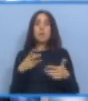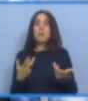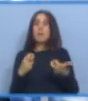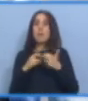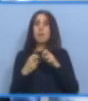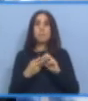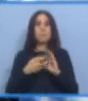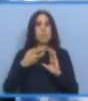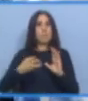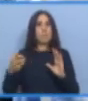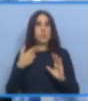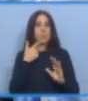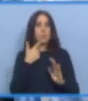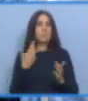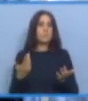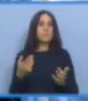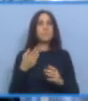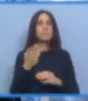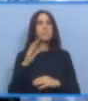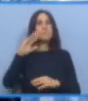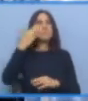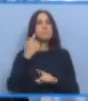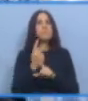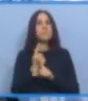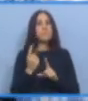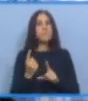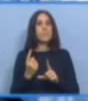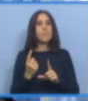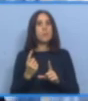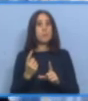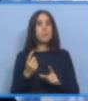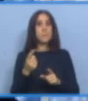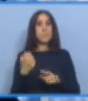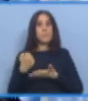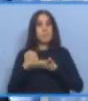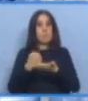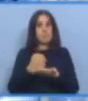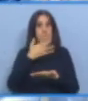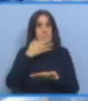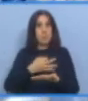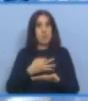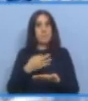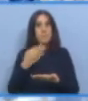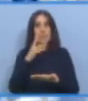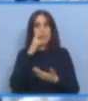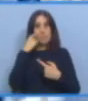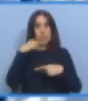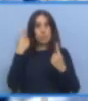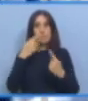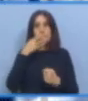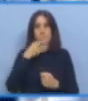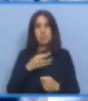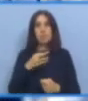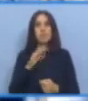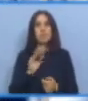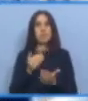tão complexo. Primeiro porque todos os contributos, todas as emissões que nós fazemos, acaba